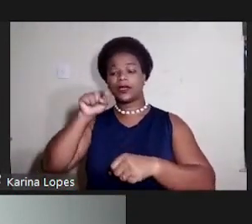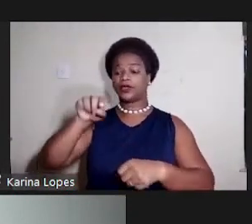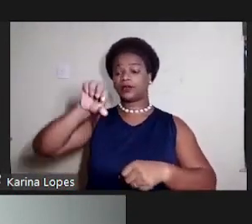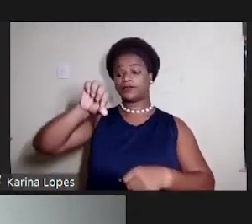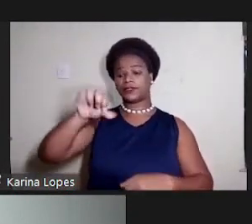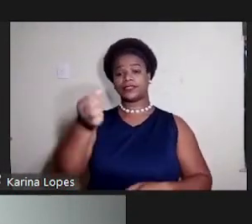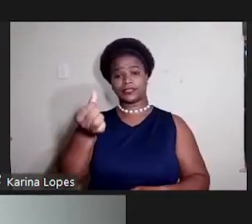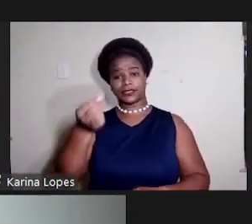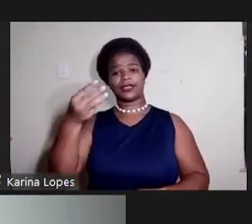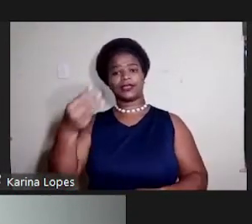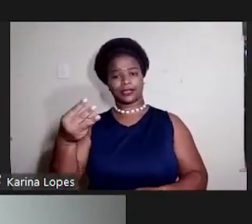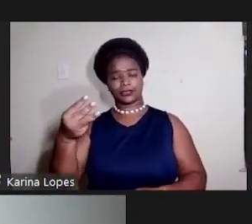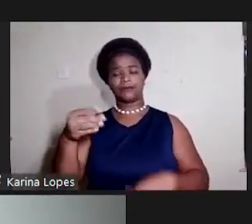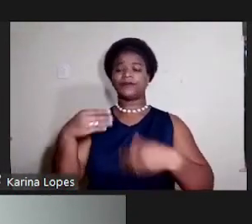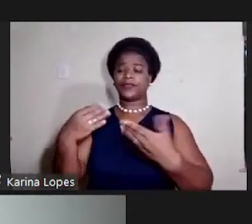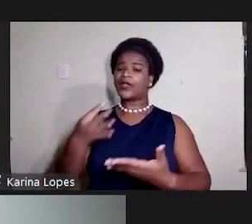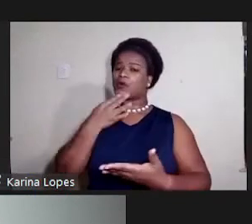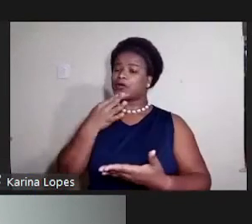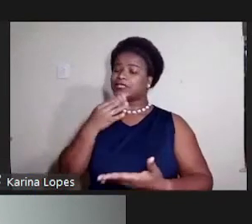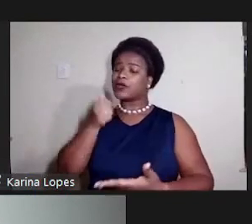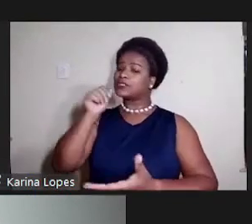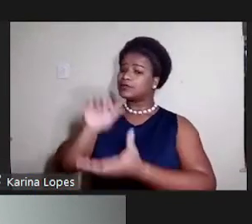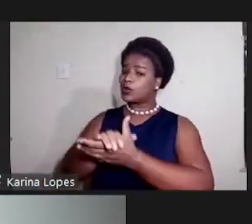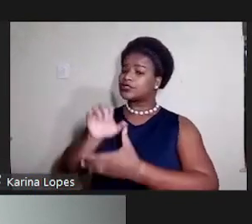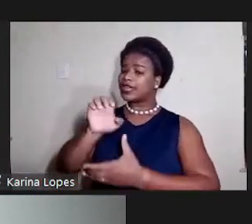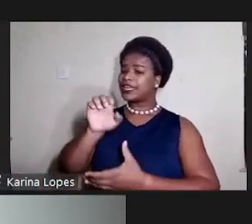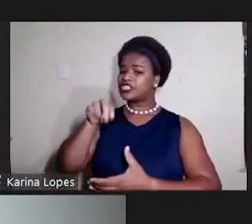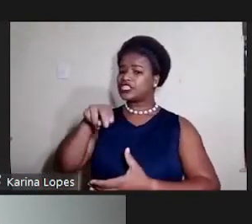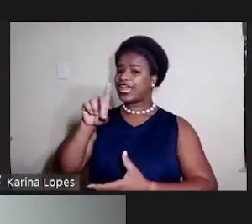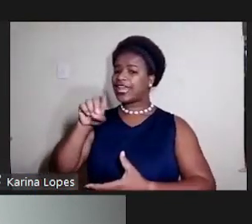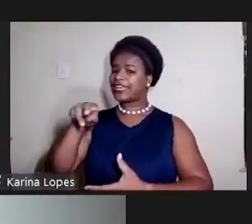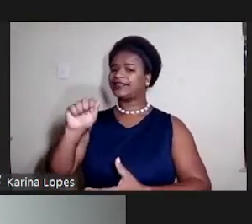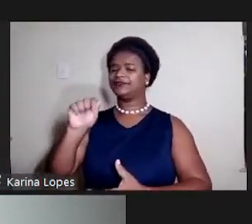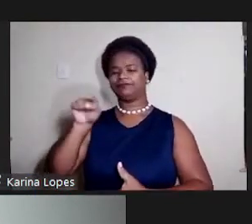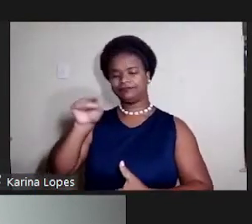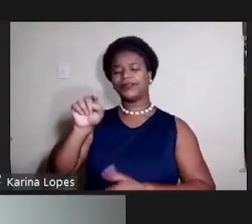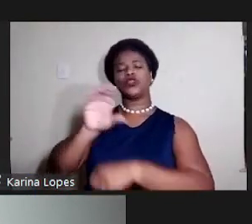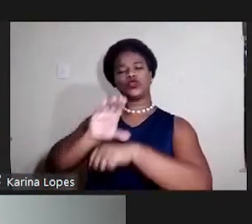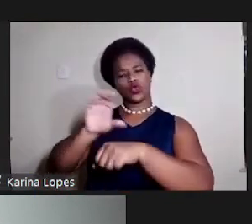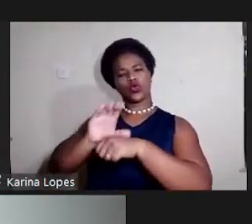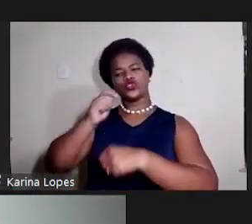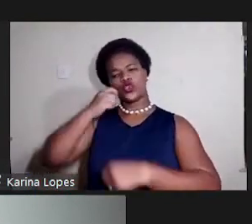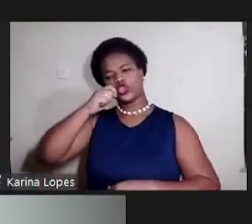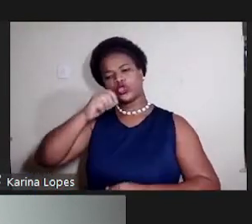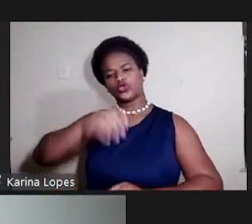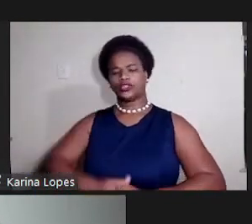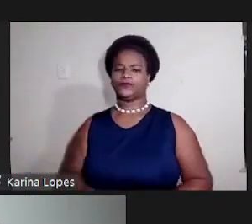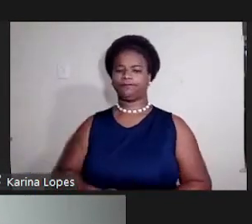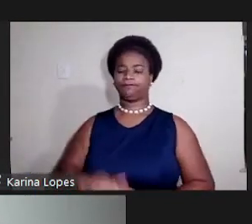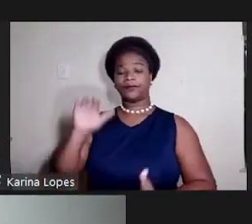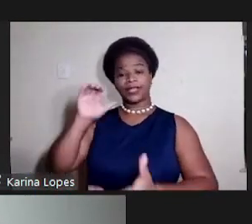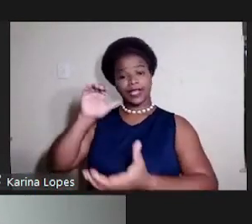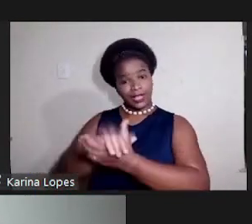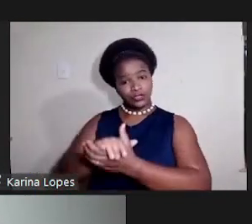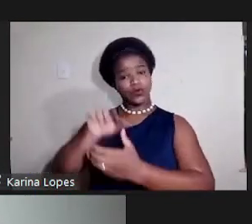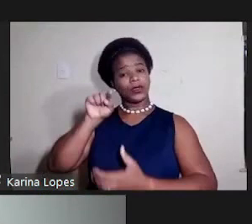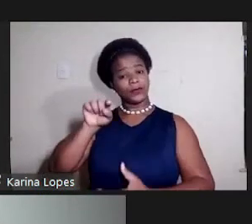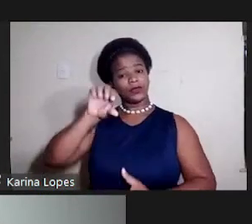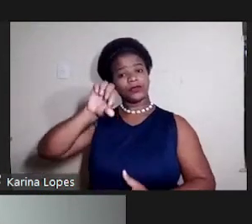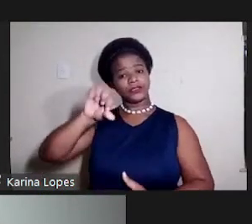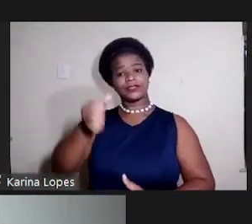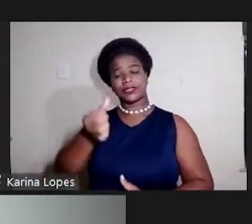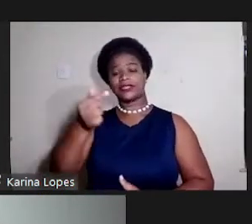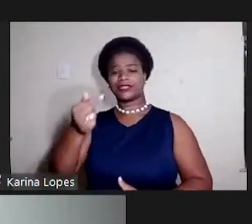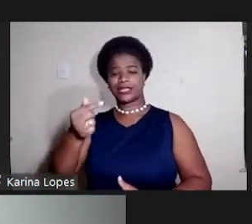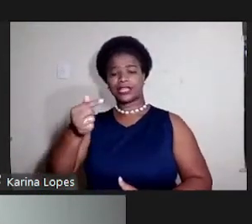onde conheceu sua esposa Edmeia, no curso de odontologia. Casou-se em 67 e tiveram 4